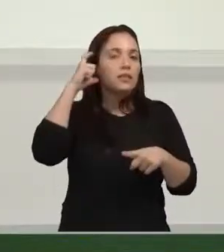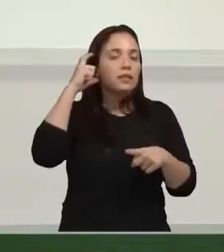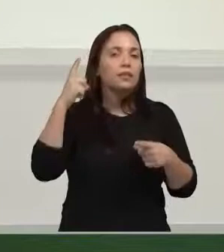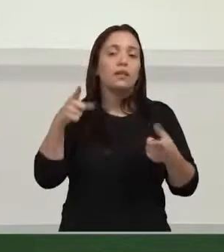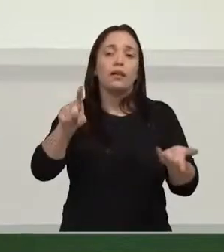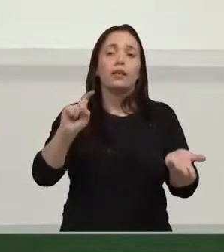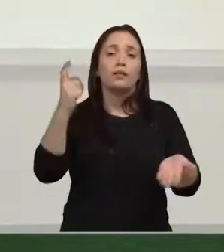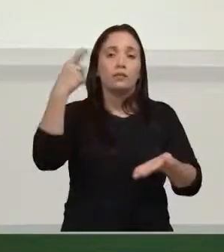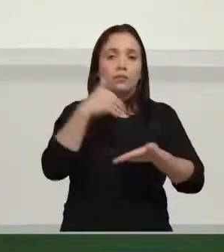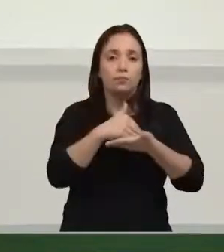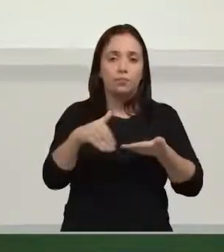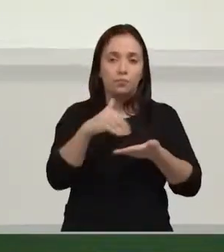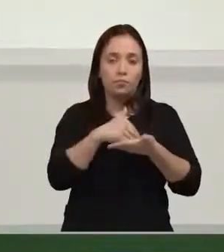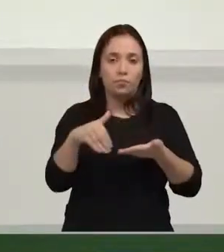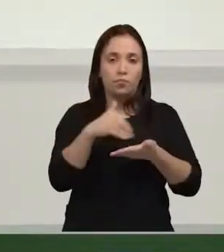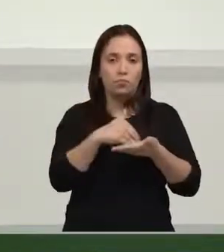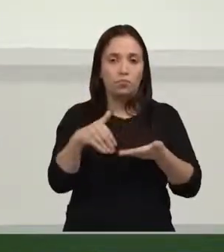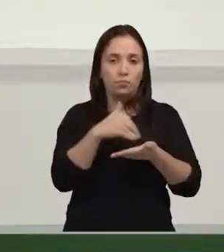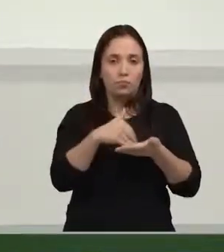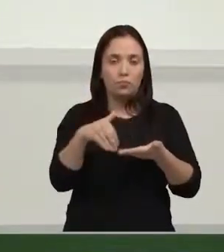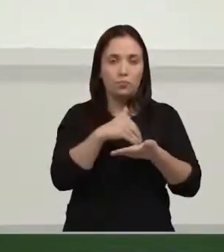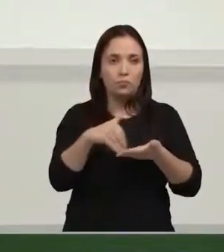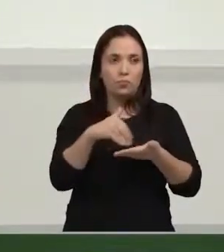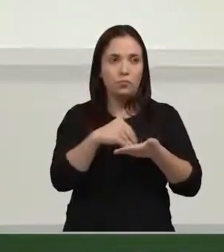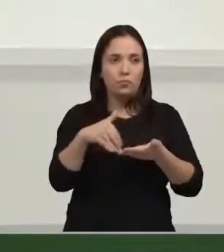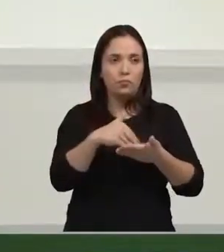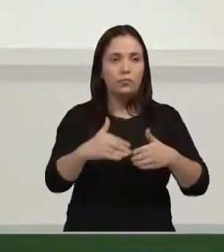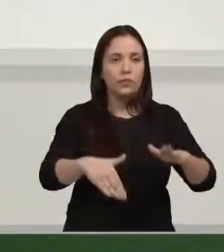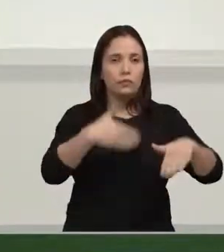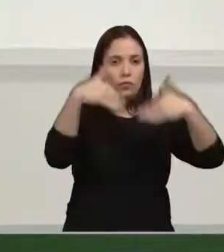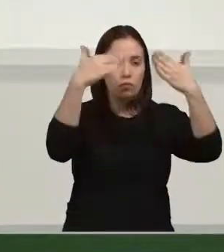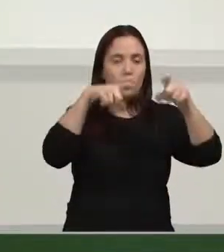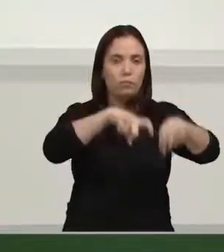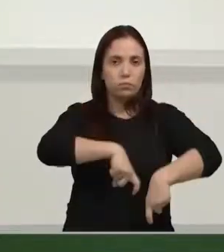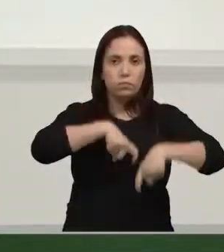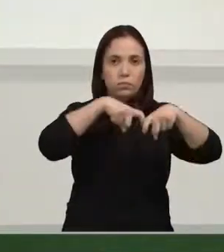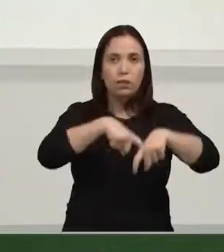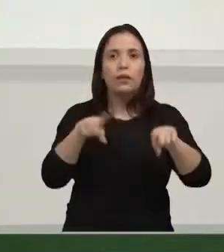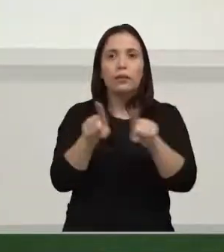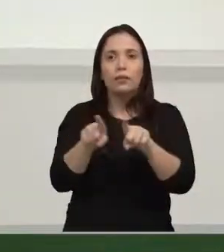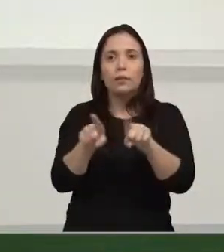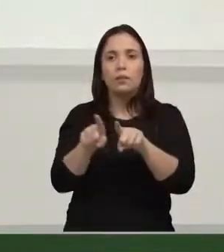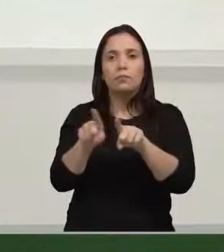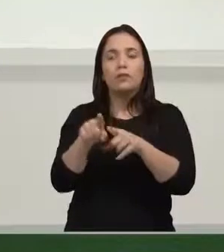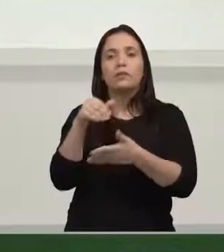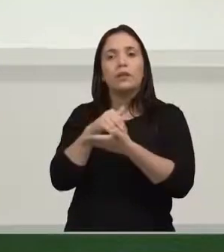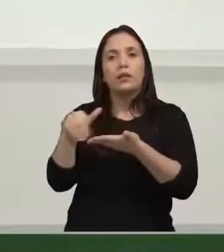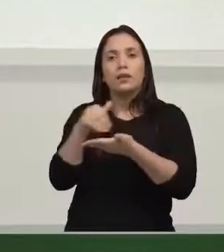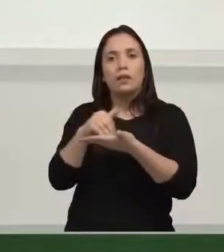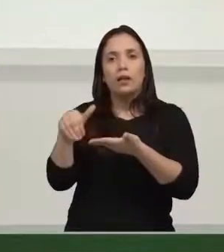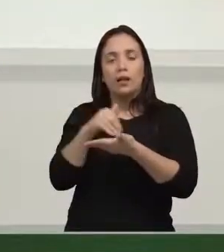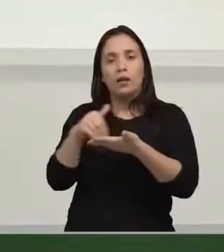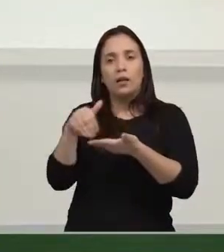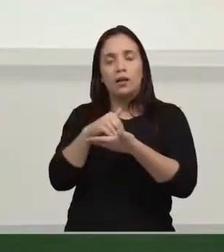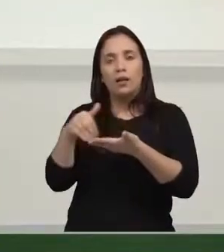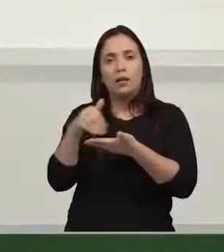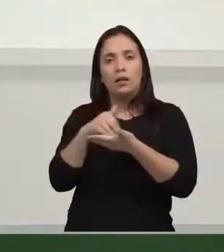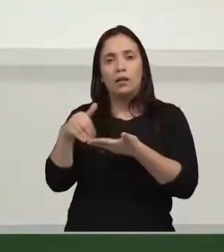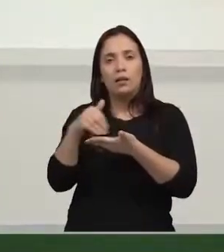sido secretário de Desenvolvimento Agrário e secretário